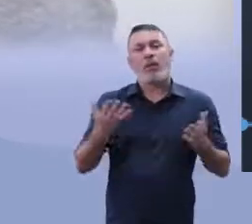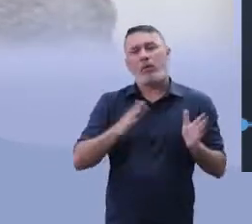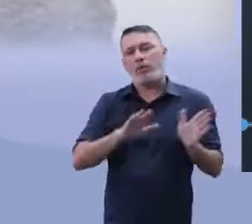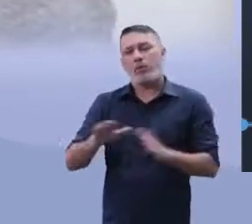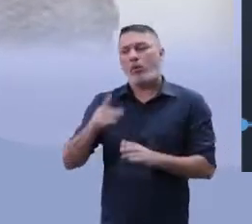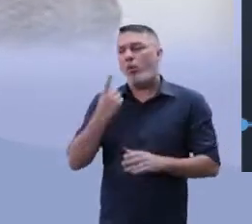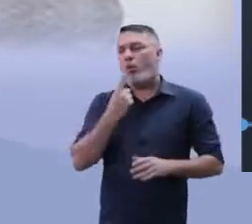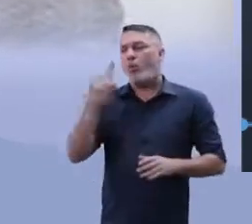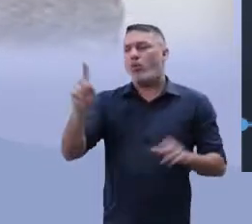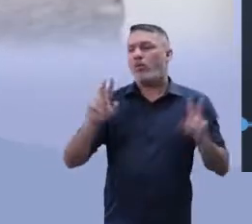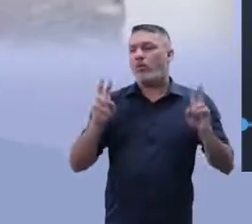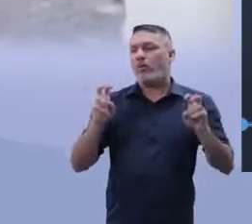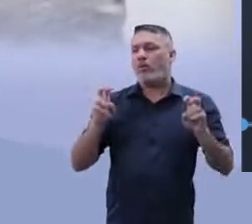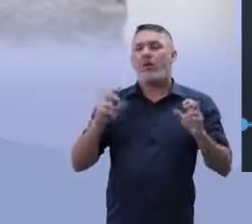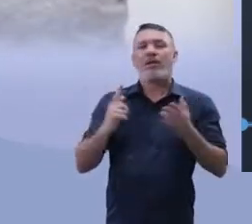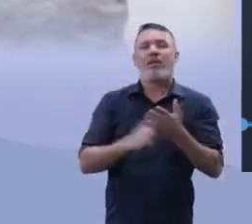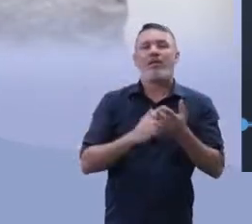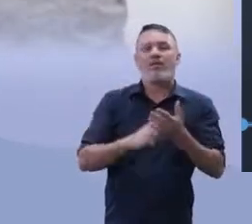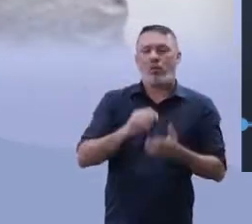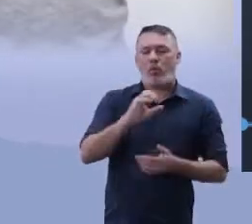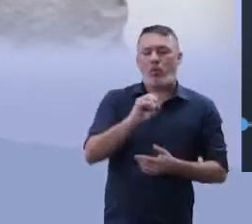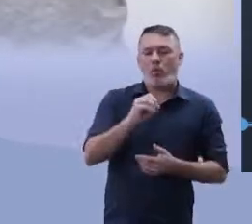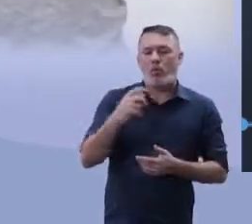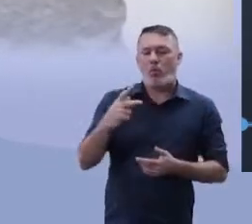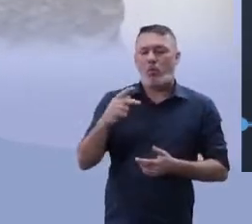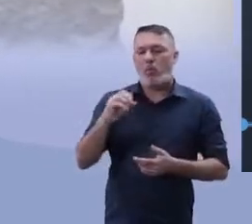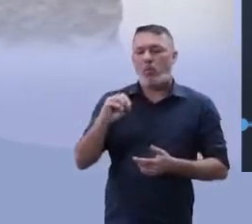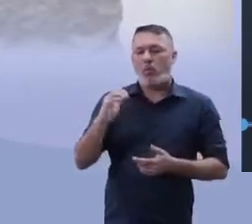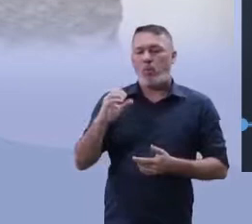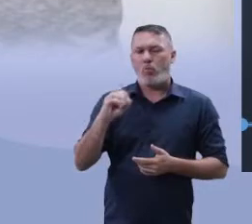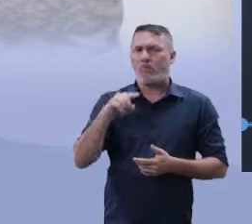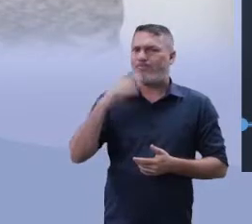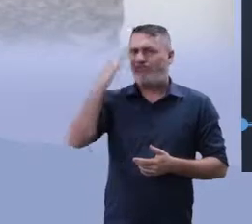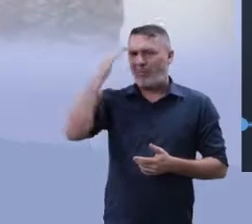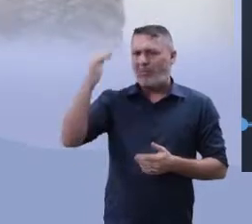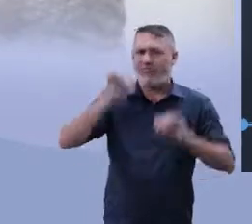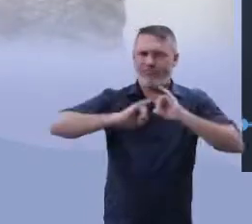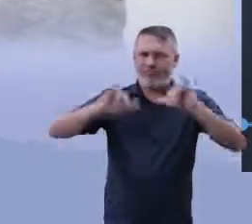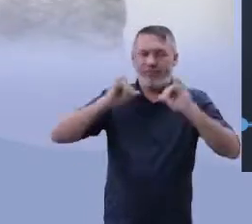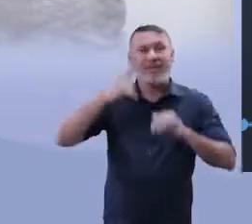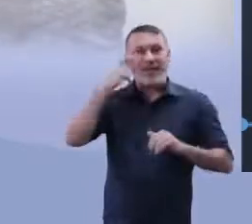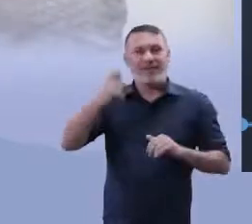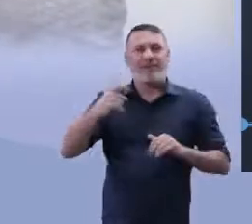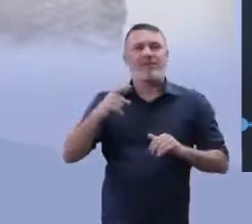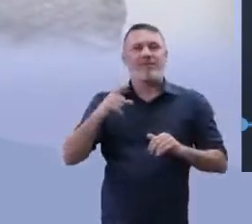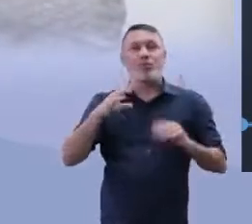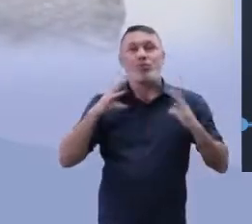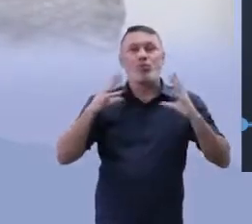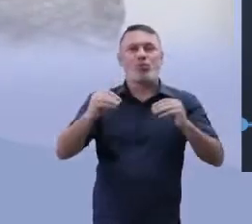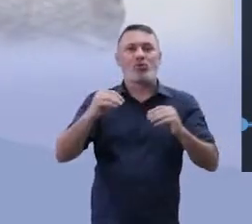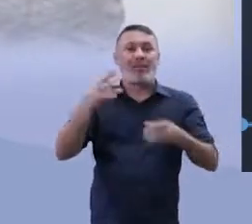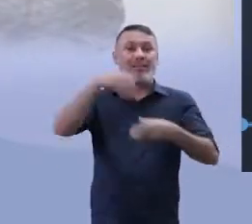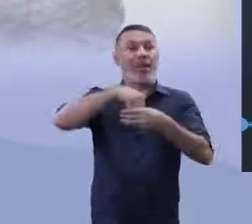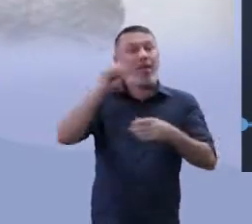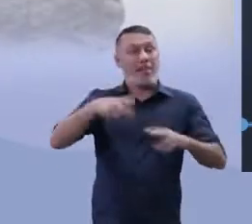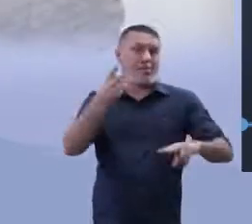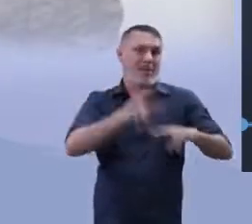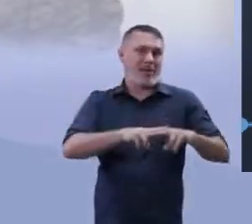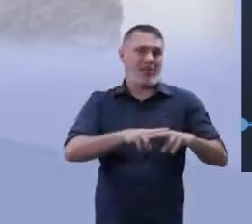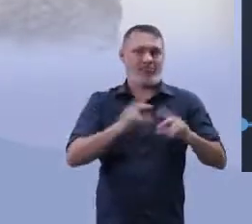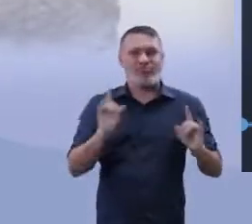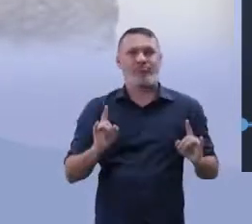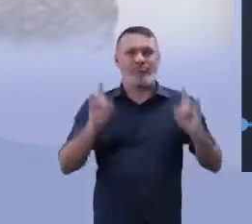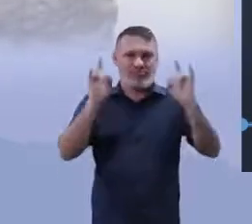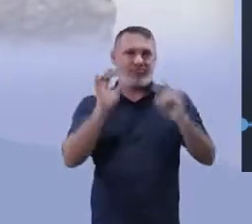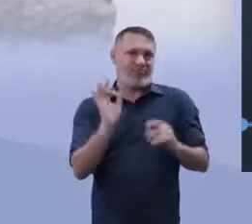esse filme aí chamado O Poço, que tem filme que está dando muito o que falar, que é interessante que todos estão presos. Todos estão,